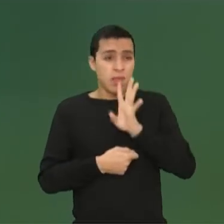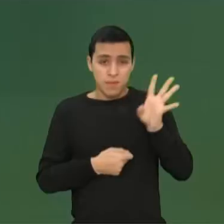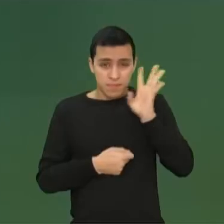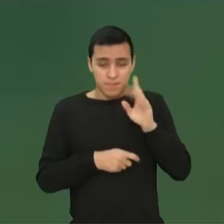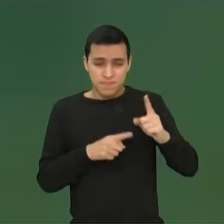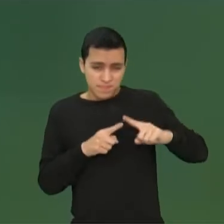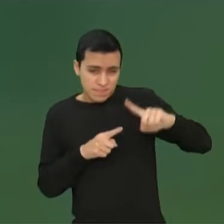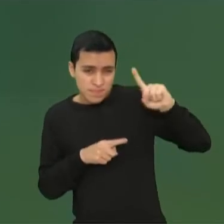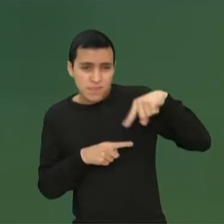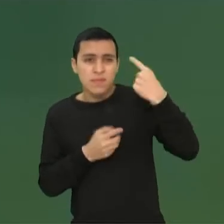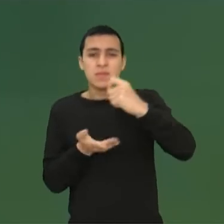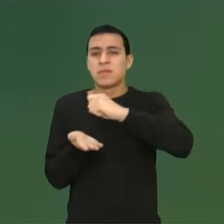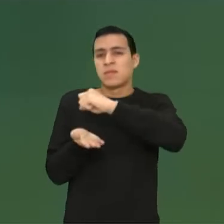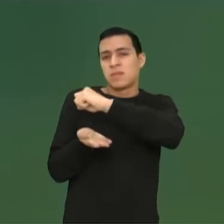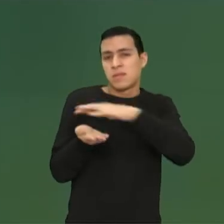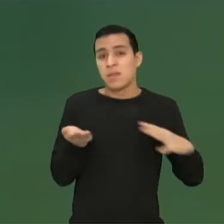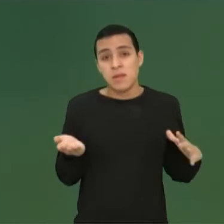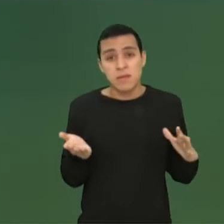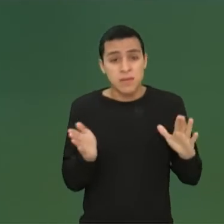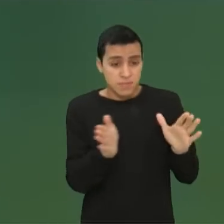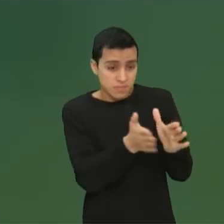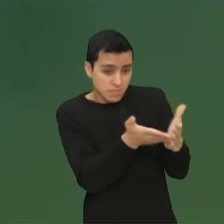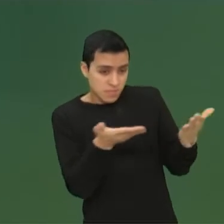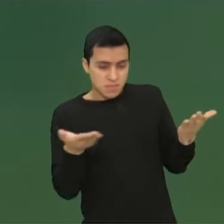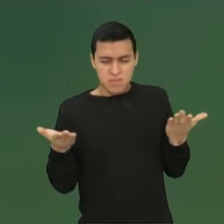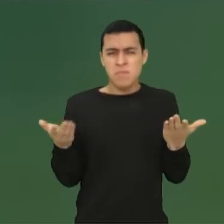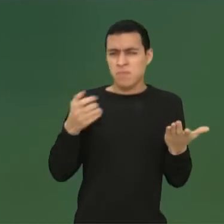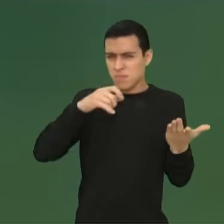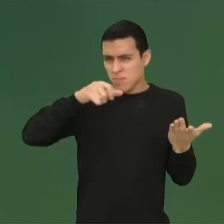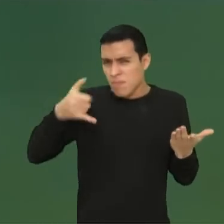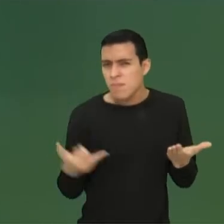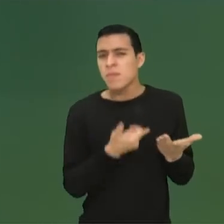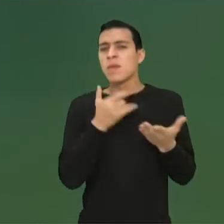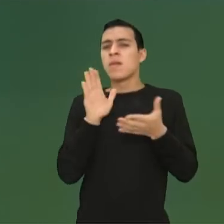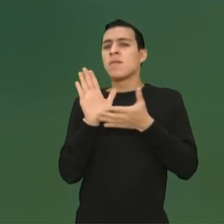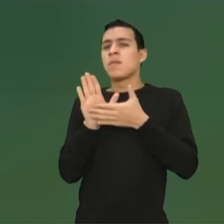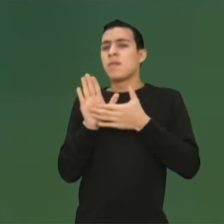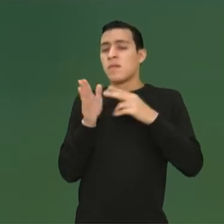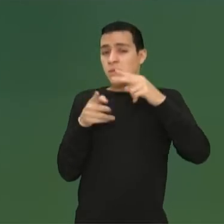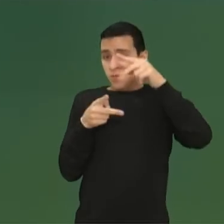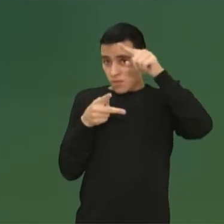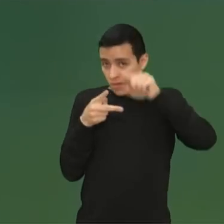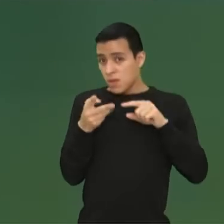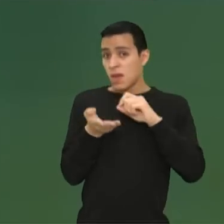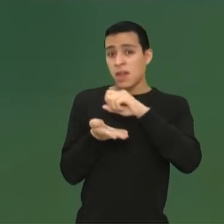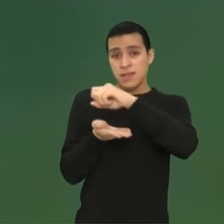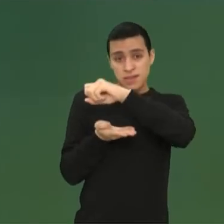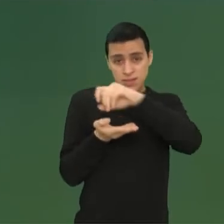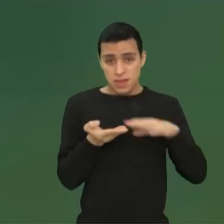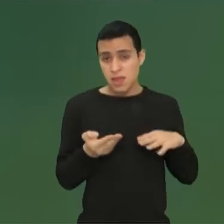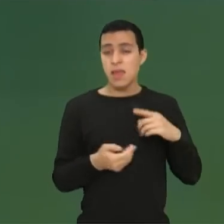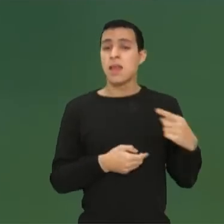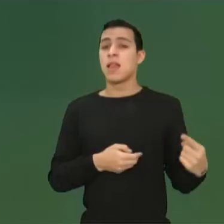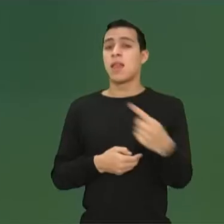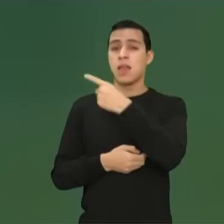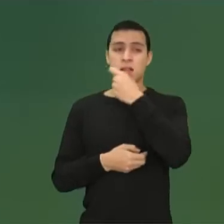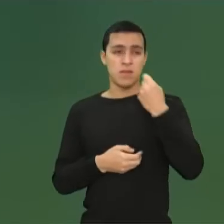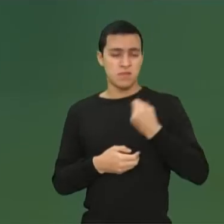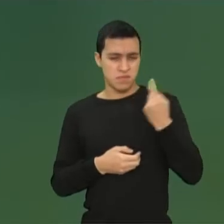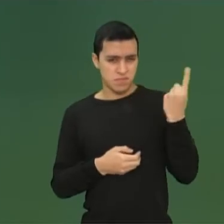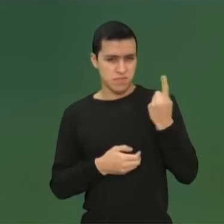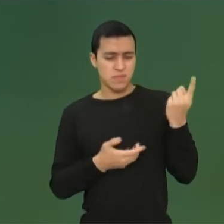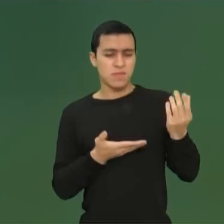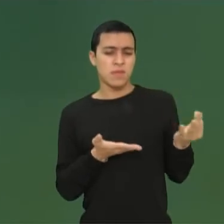para os nossos exercícios, já que você está com o caderno em mãos, vou propor duas atividades para vocês. Essa atividade, número 1, da